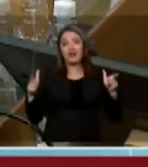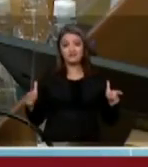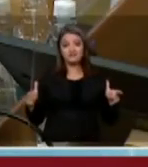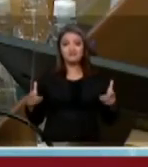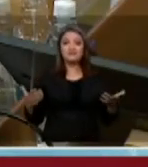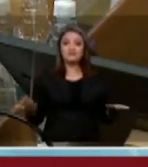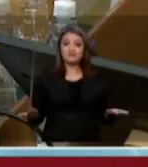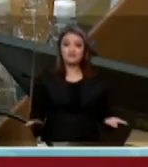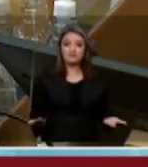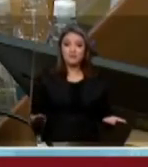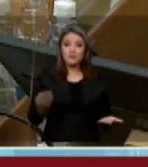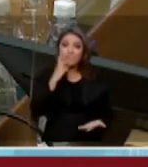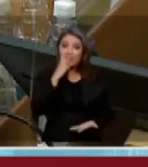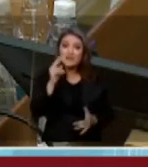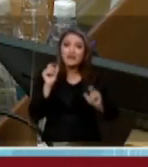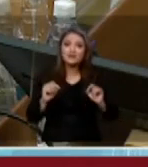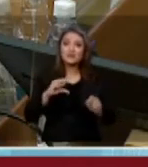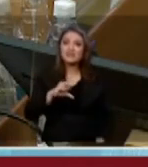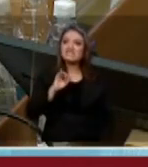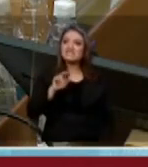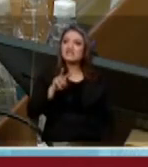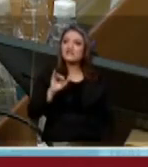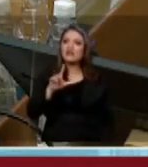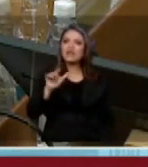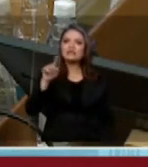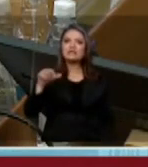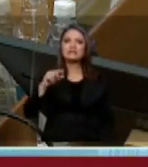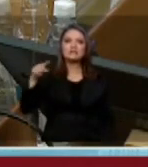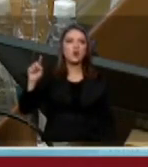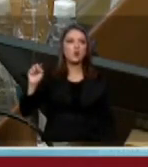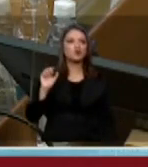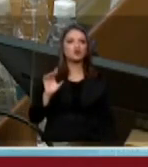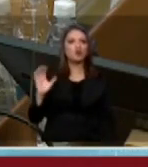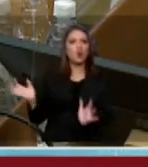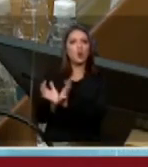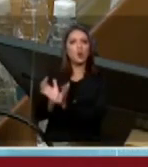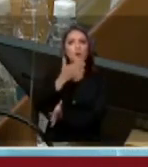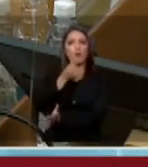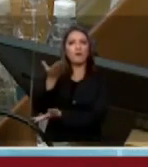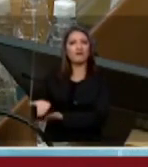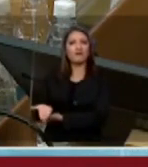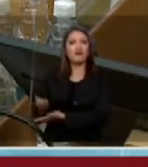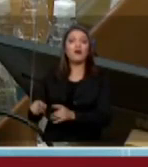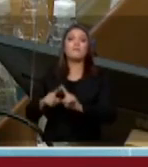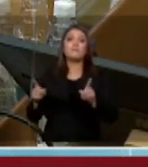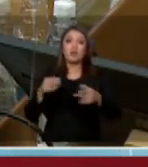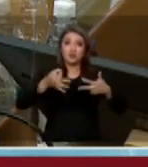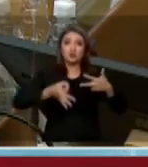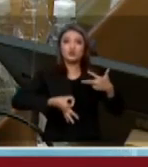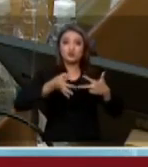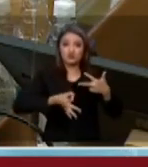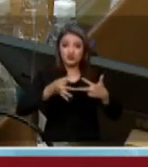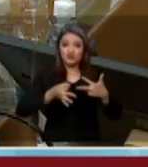A gente relembra que esse documentário seria lançado ainda, na verdade, e aí durante um julgamento ontem que acabou mantendo